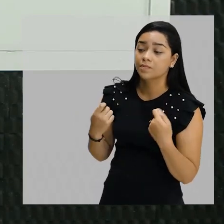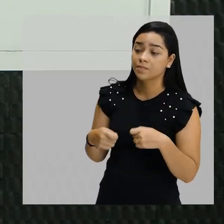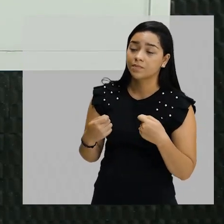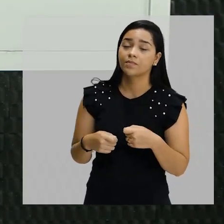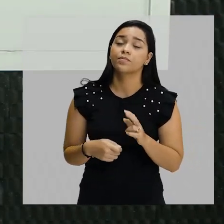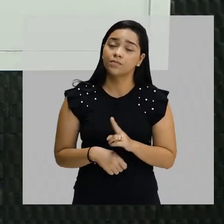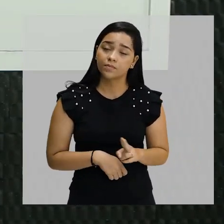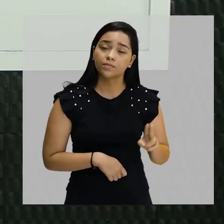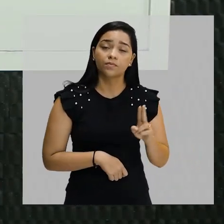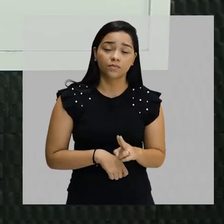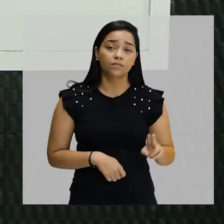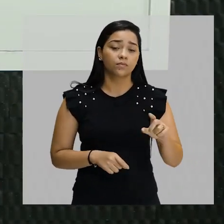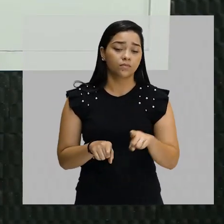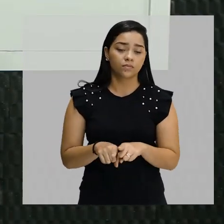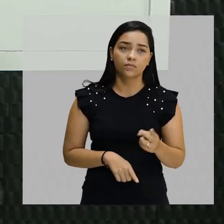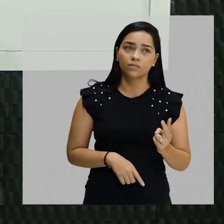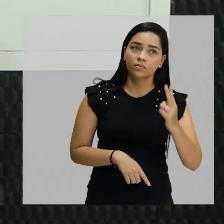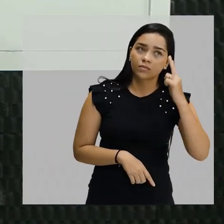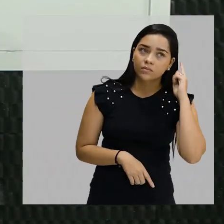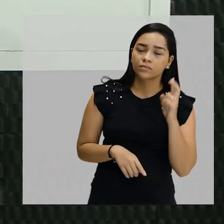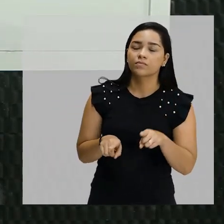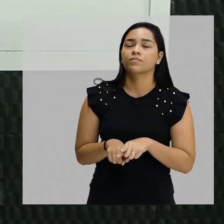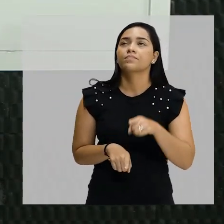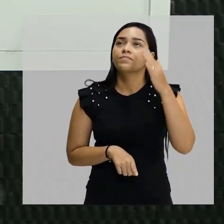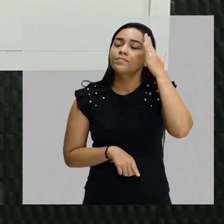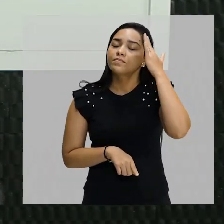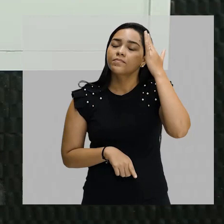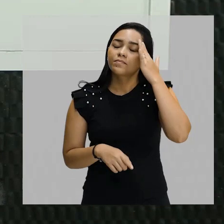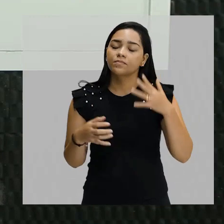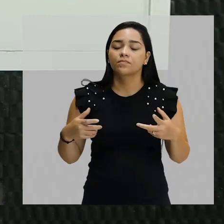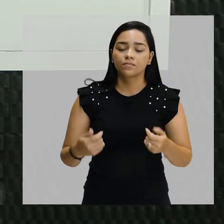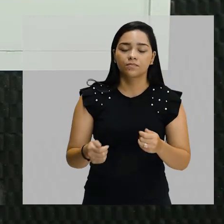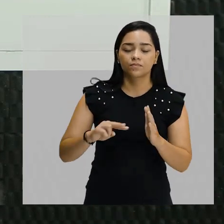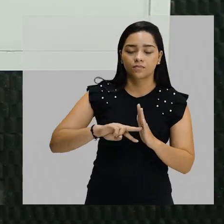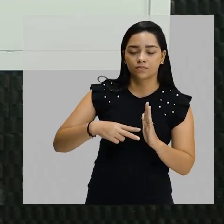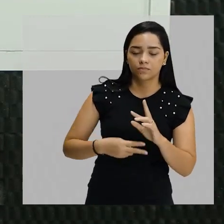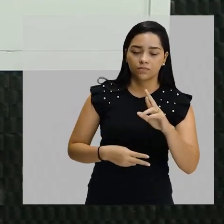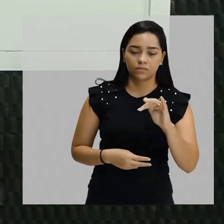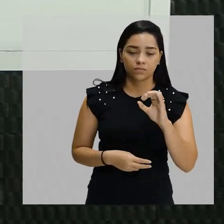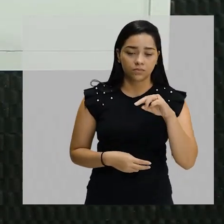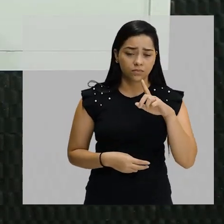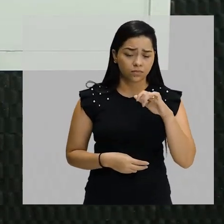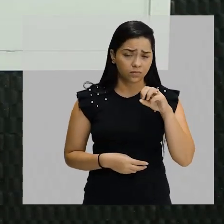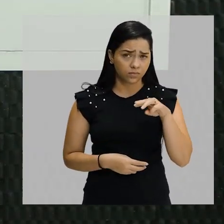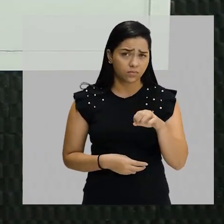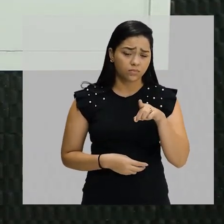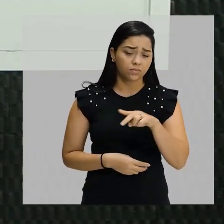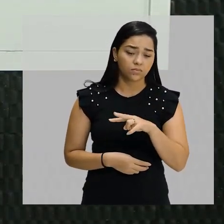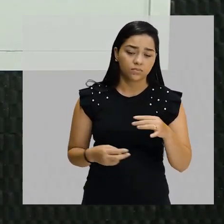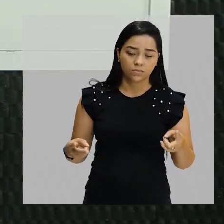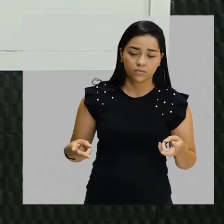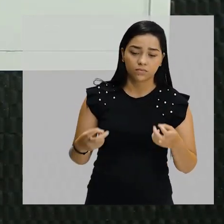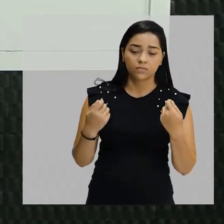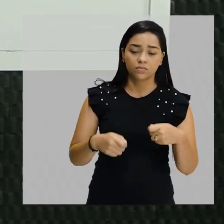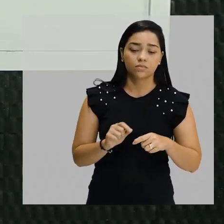dele demais tanto nos vestibulares como na compreensão em geral do que é o racionalismo porque você vai perceber que os racionalistas